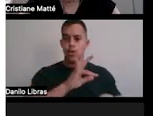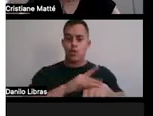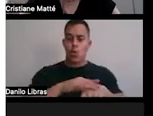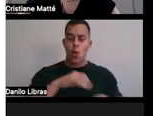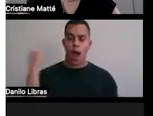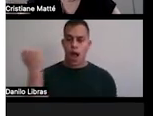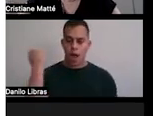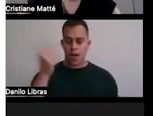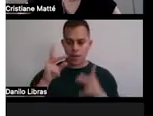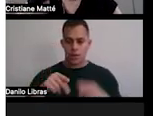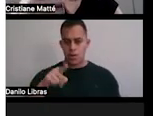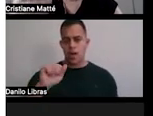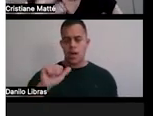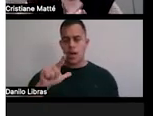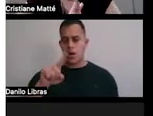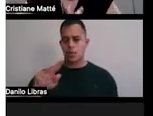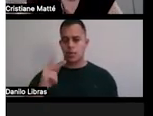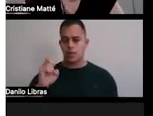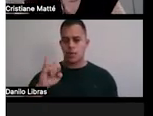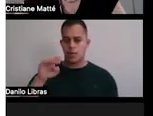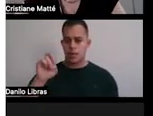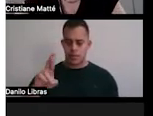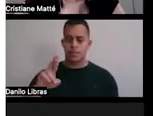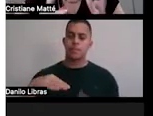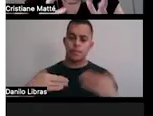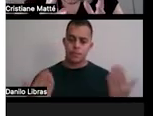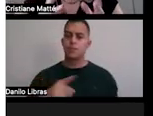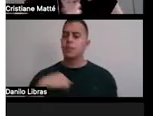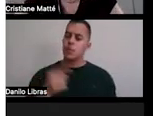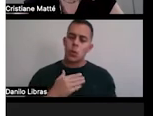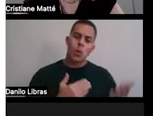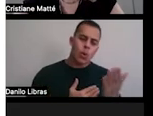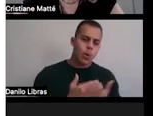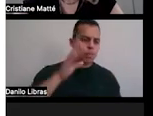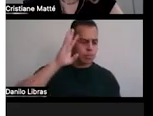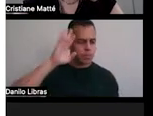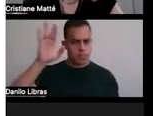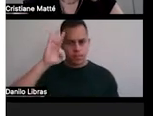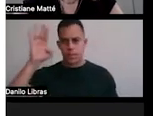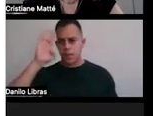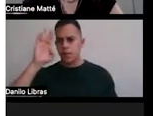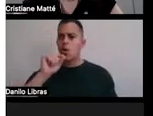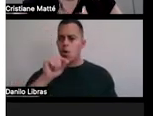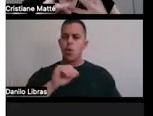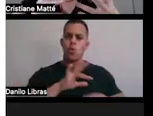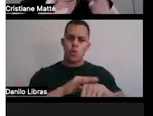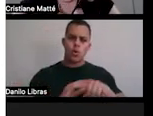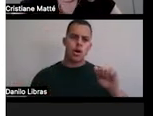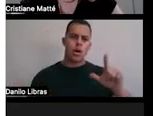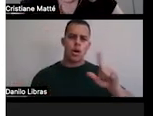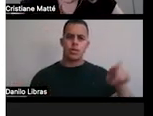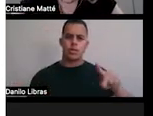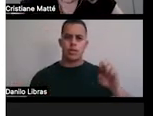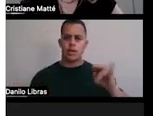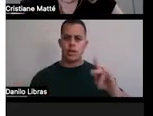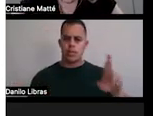a doença de Alzheimer? E aí a gente começou a, né, pensar na doença de Alzheimer como nosso modelo. Por que que exatamente a